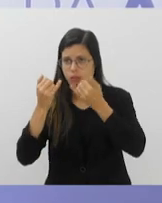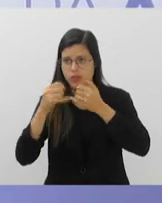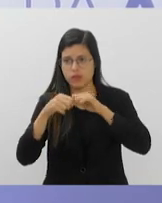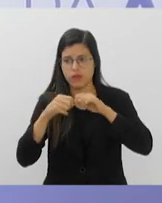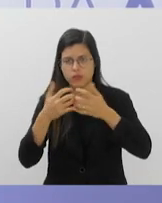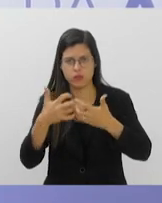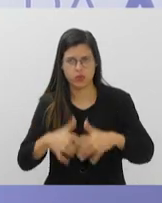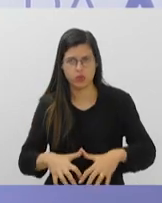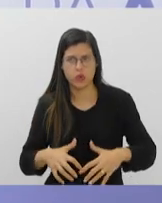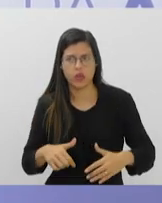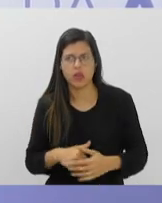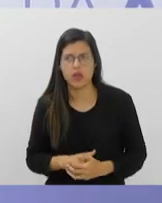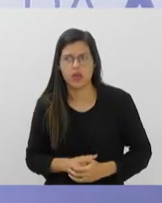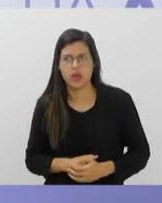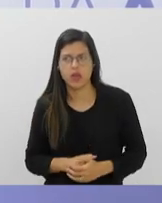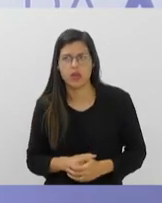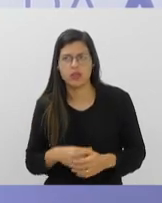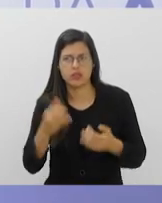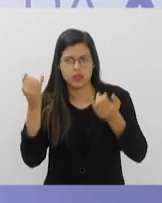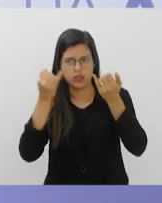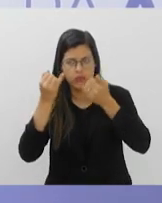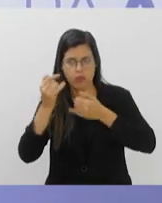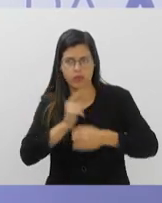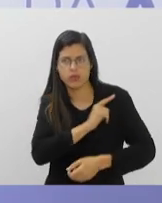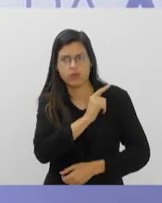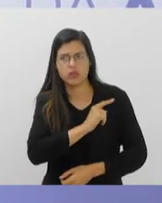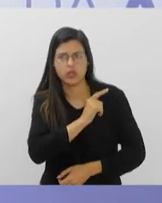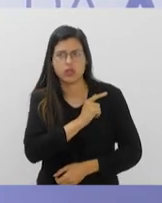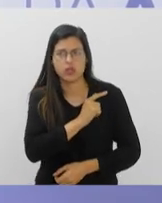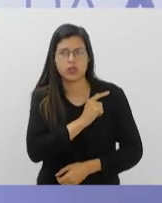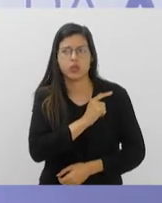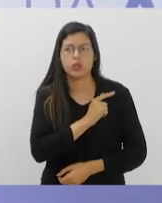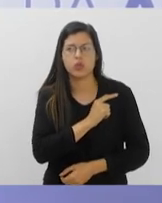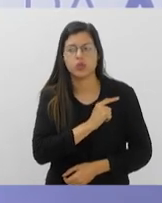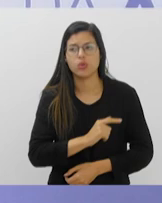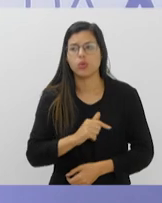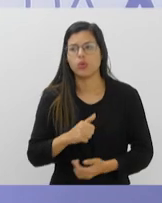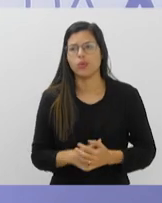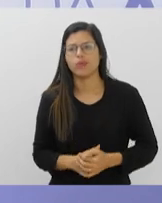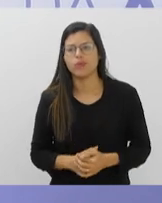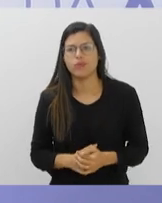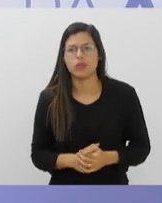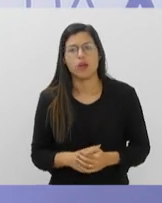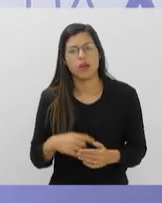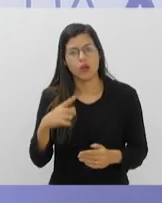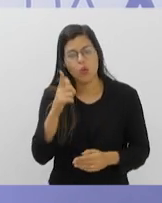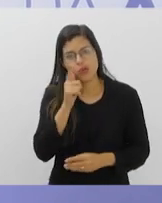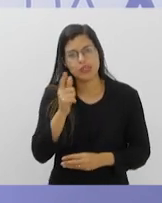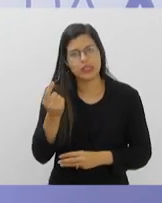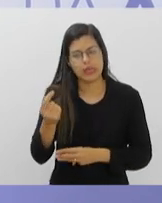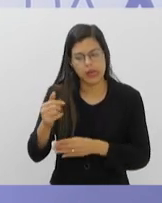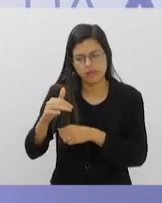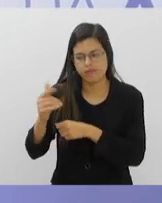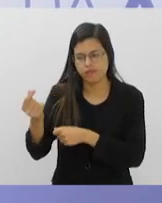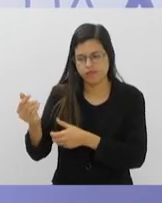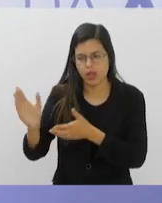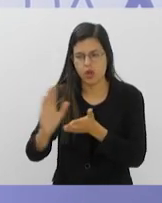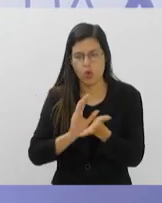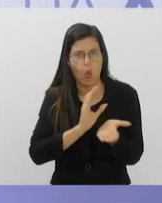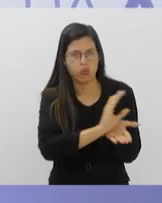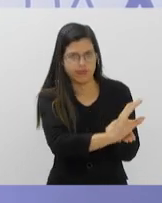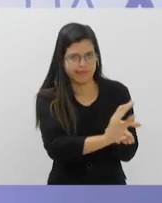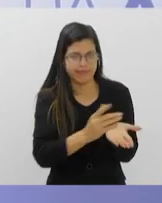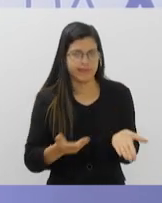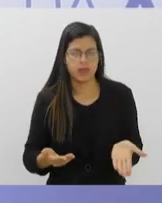funcionar né levar essas informações ao gestor Para que sejam levados mais recursos para que essas políticas públicas já